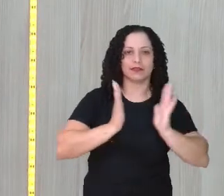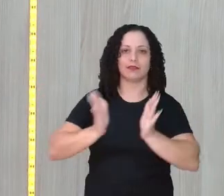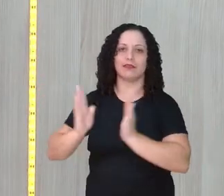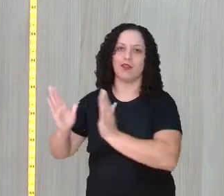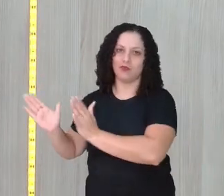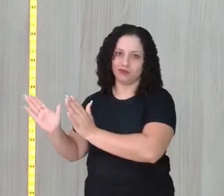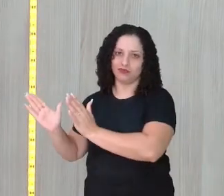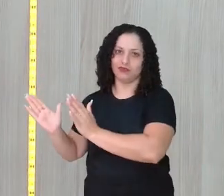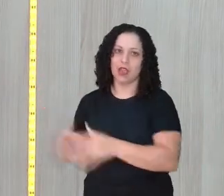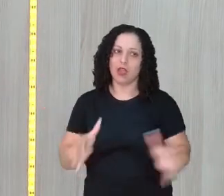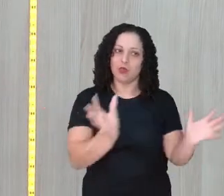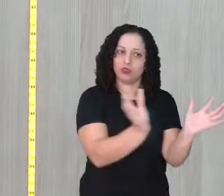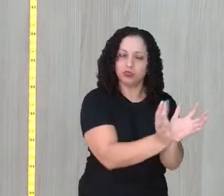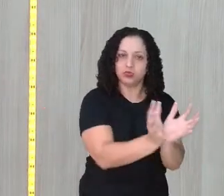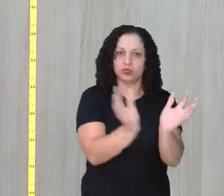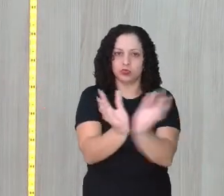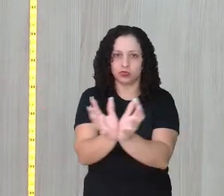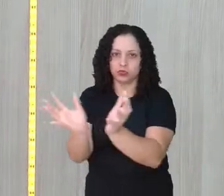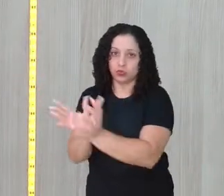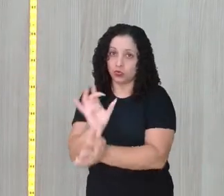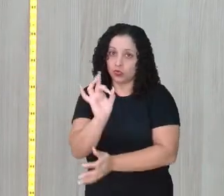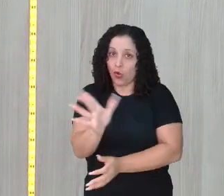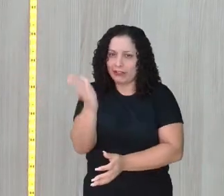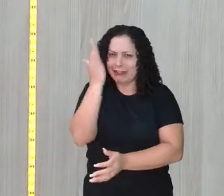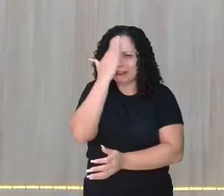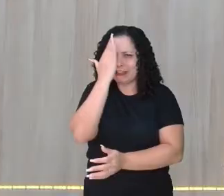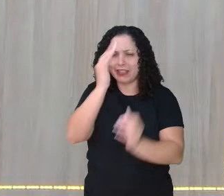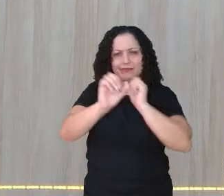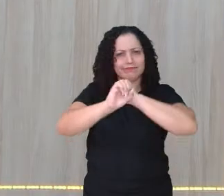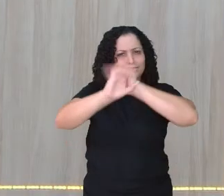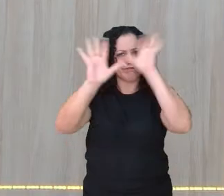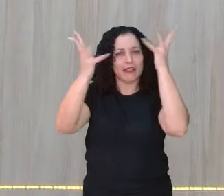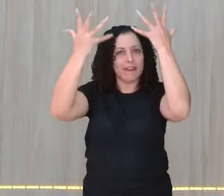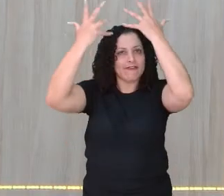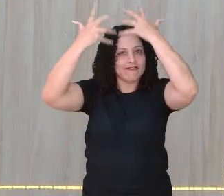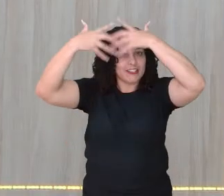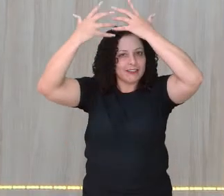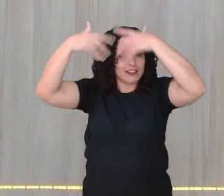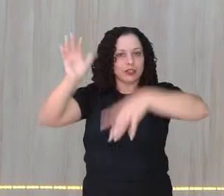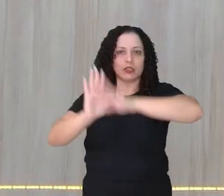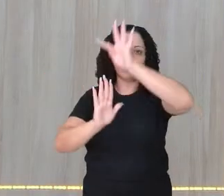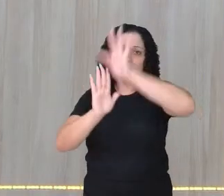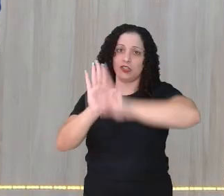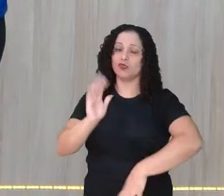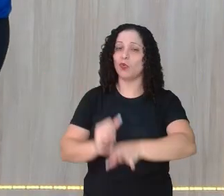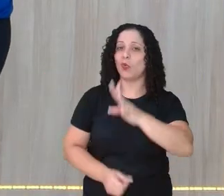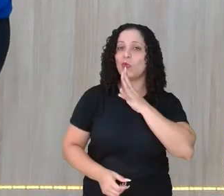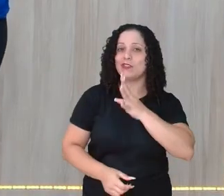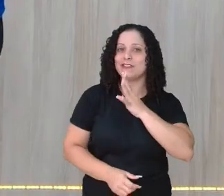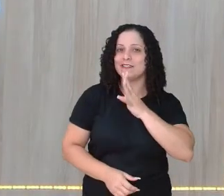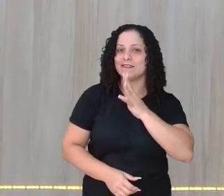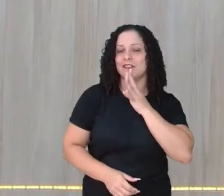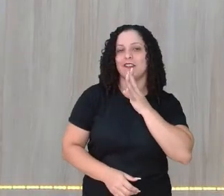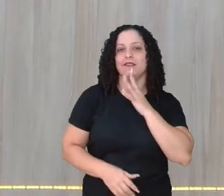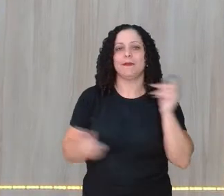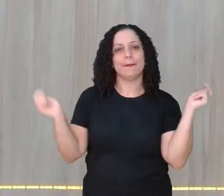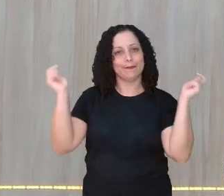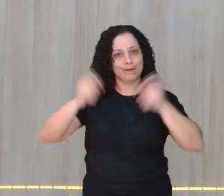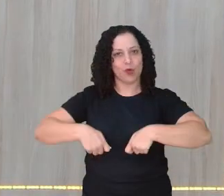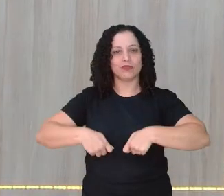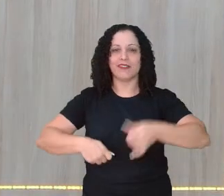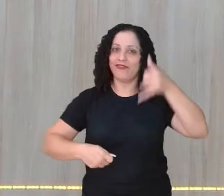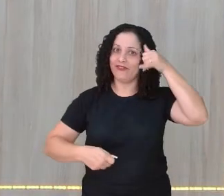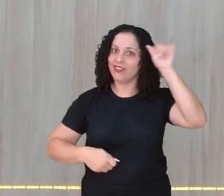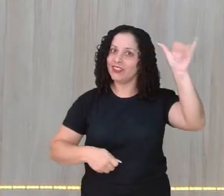É categorizar nas ordens. Exatamente. É entender, refletir sobre o texto para que a gente possa, então, não cair